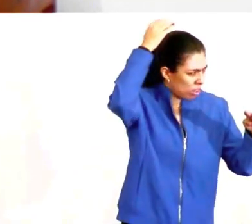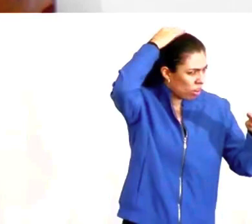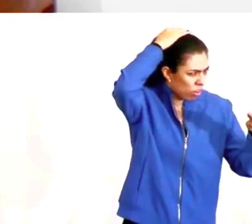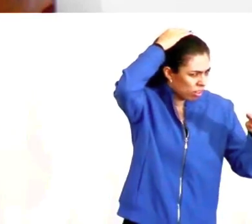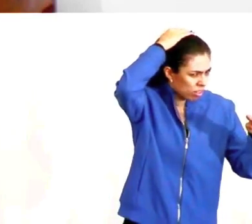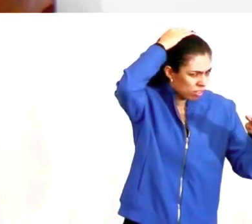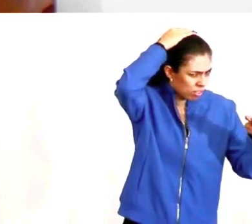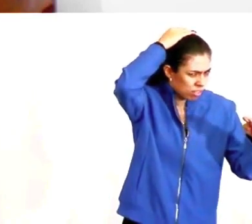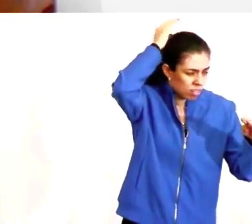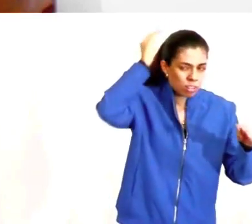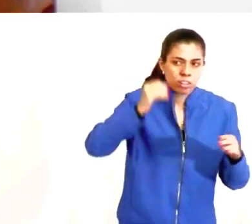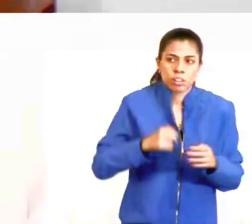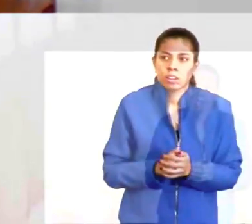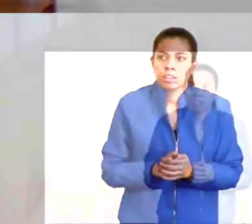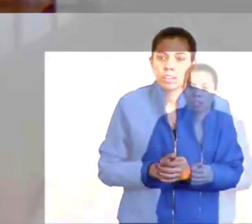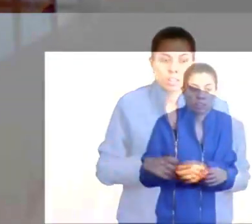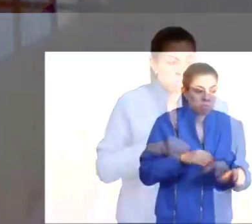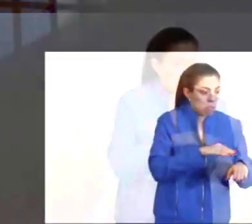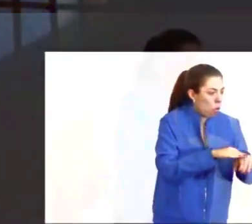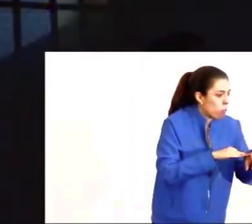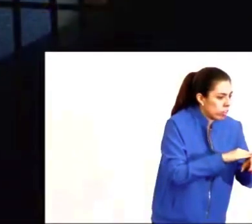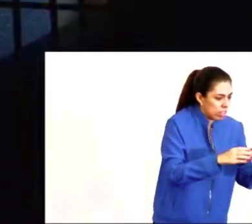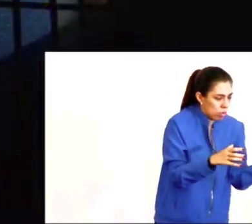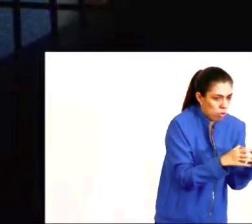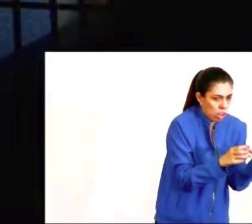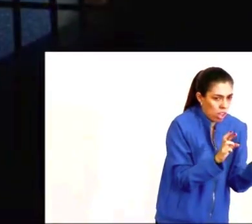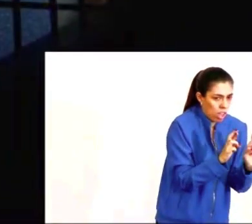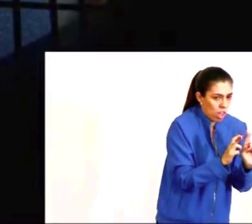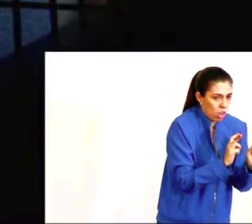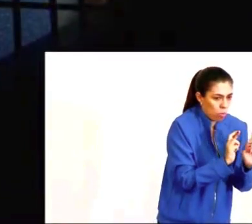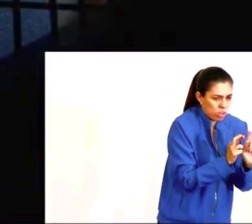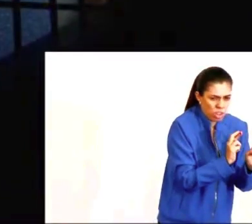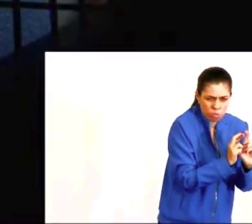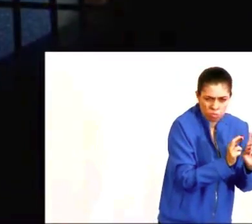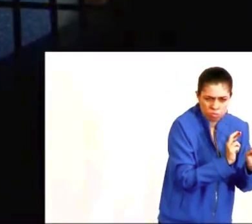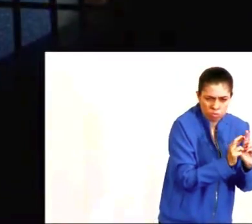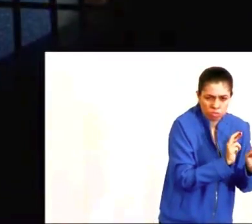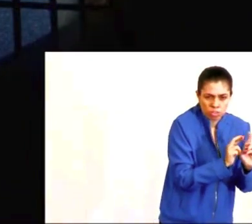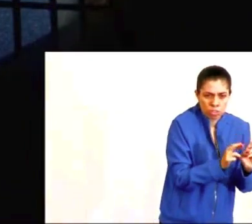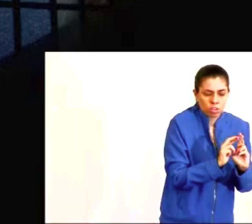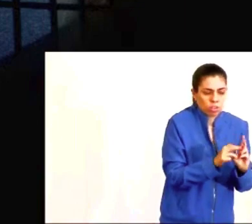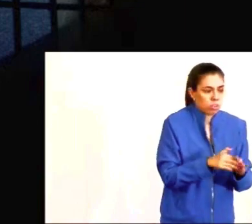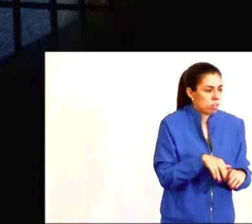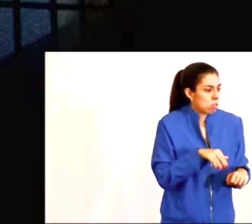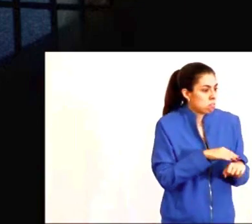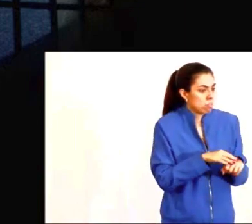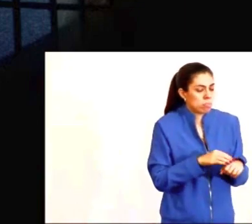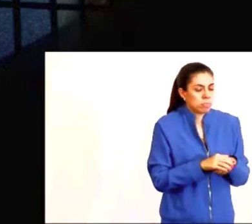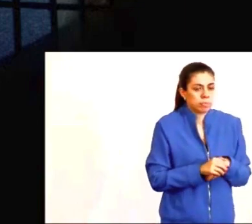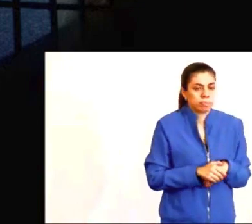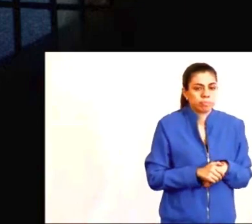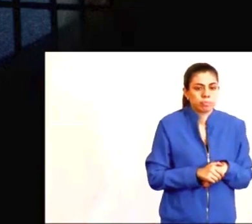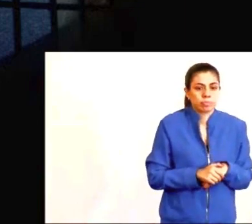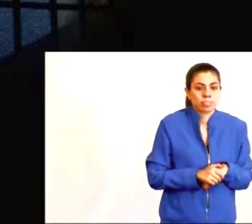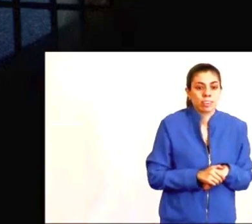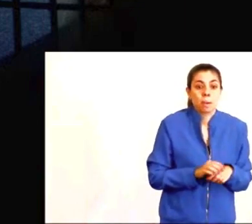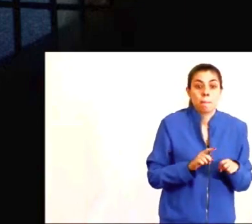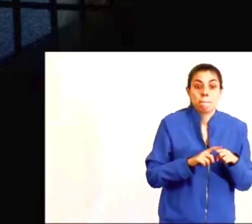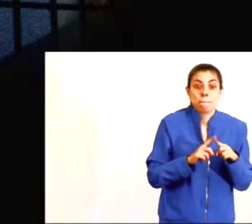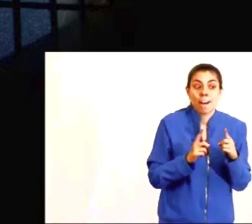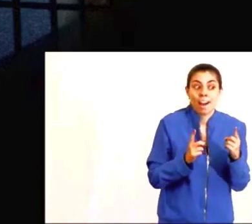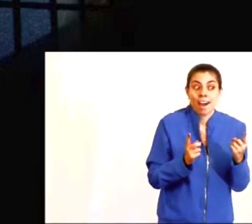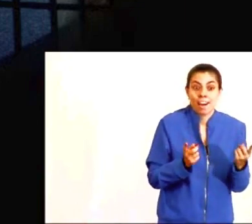Reunindo-se eles em conselho com os anciãos, deram grande soma de dinheiro aos